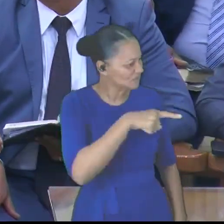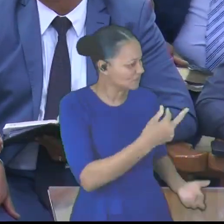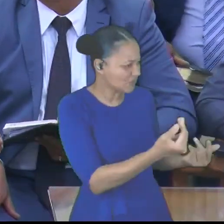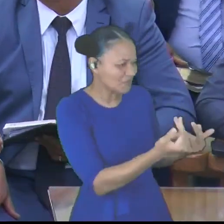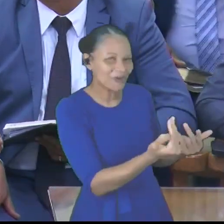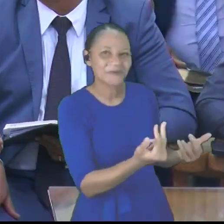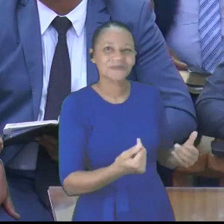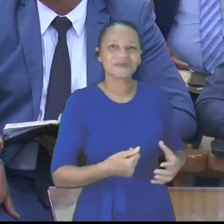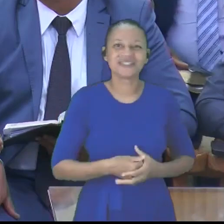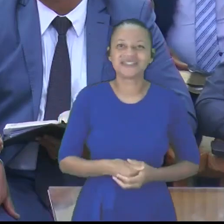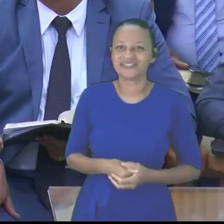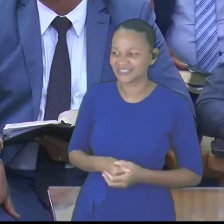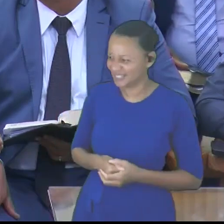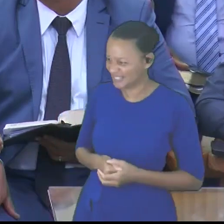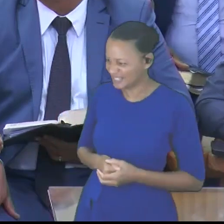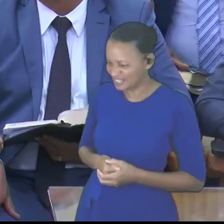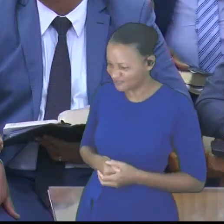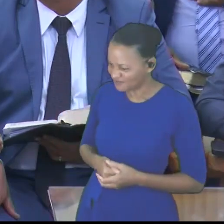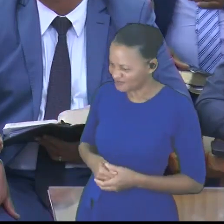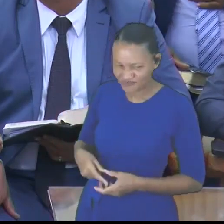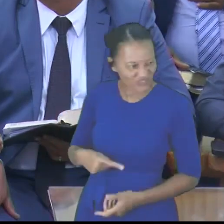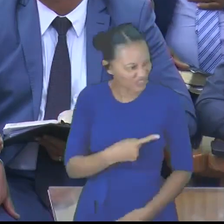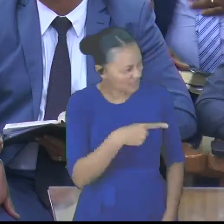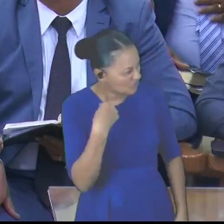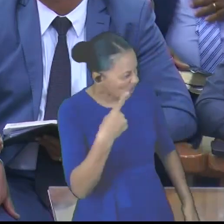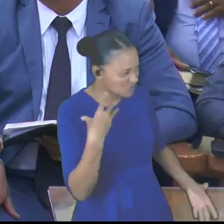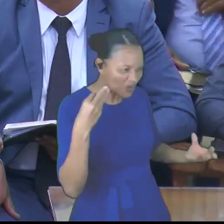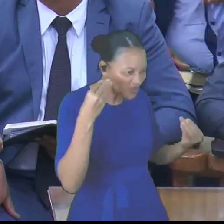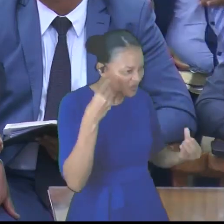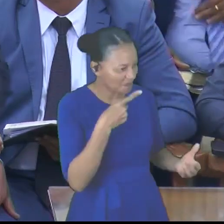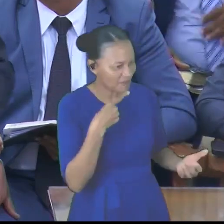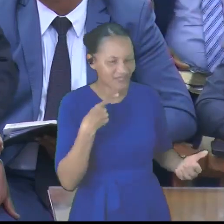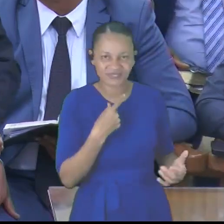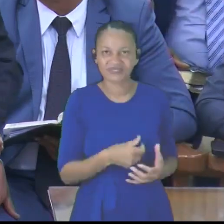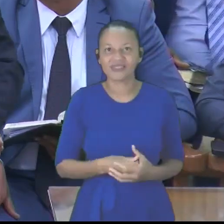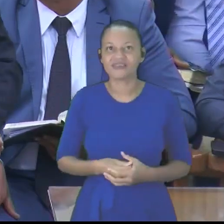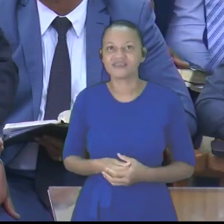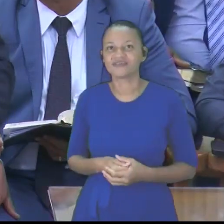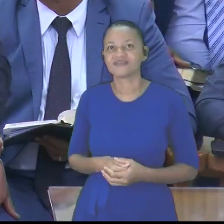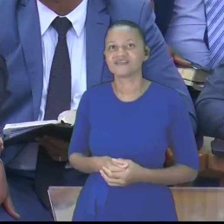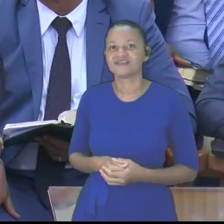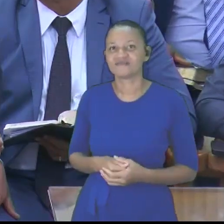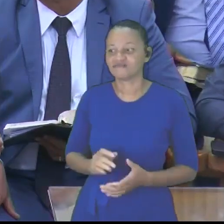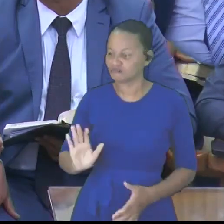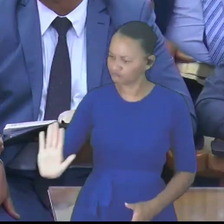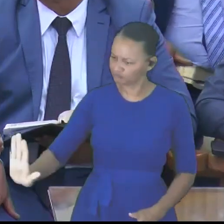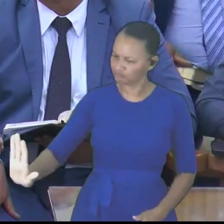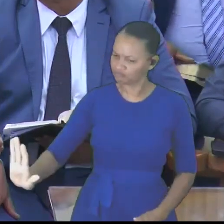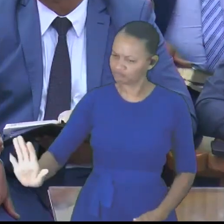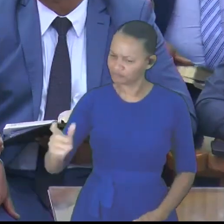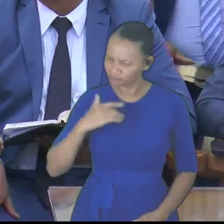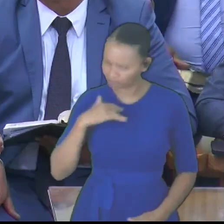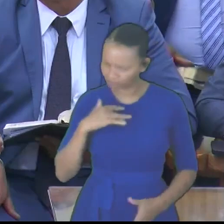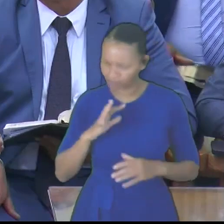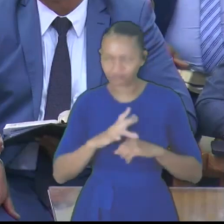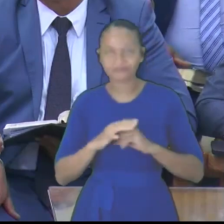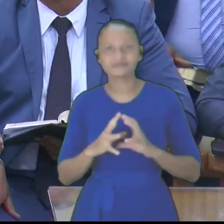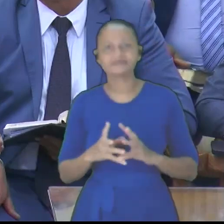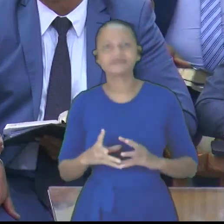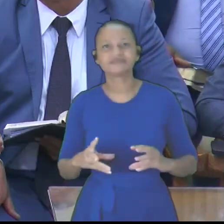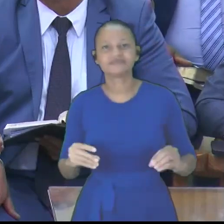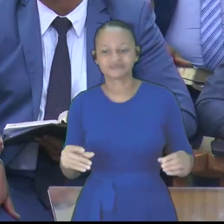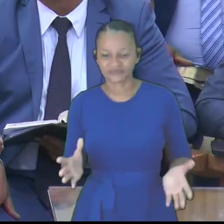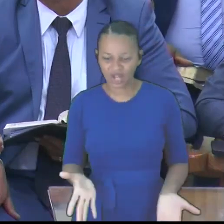outro. Você está doido, Antônio, na conversa de pastor? Irmãos, e o velho disse: deixe comigo que eu estou curado. Irmão,